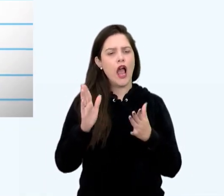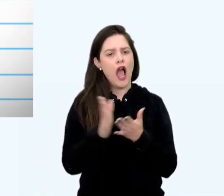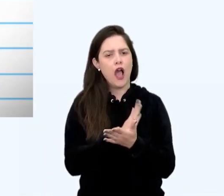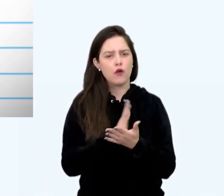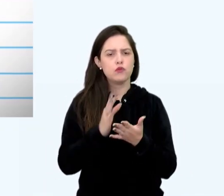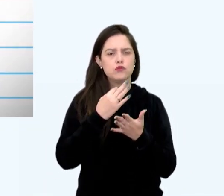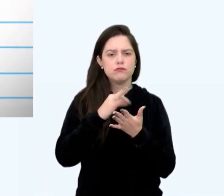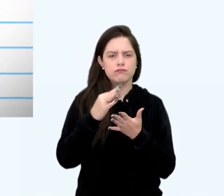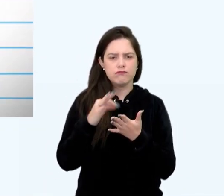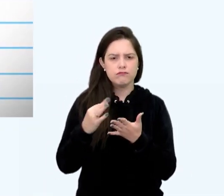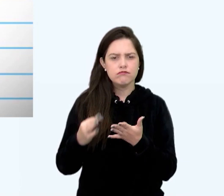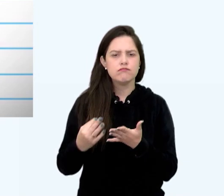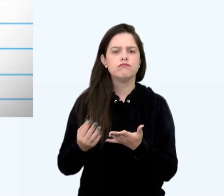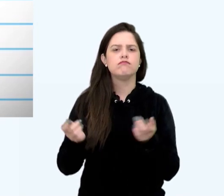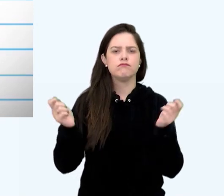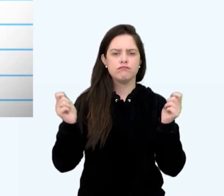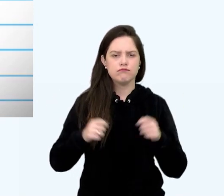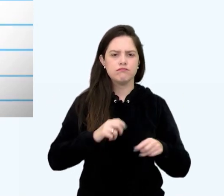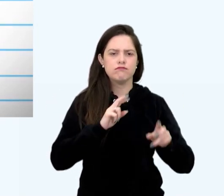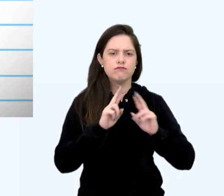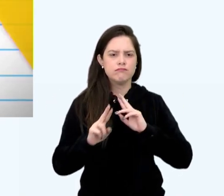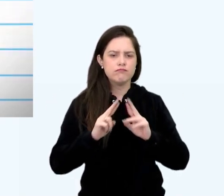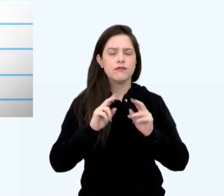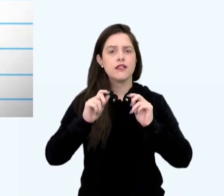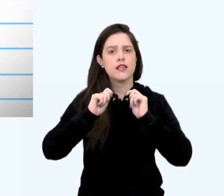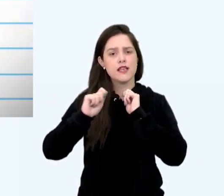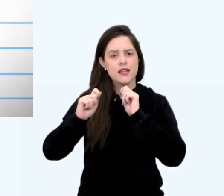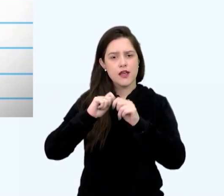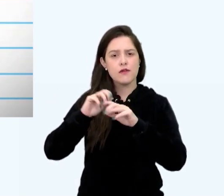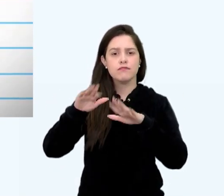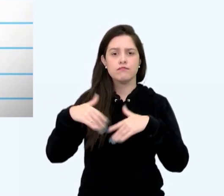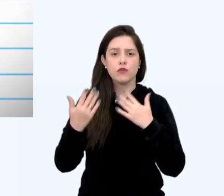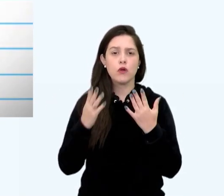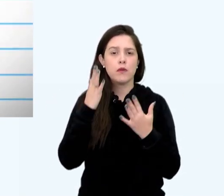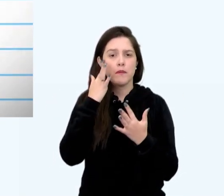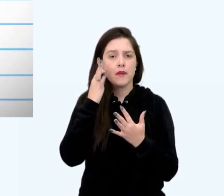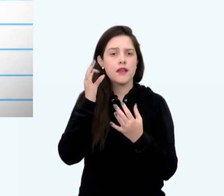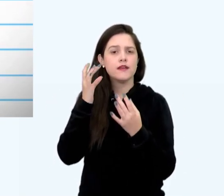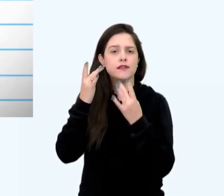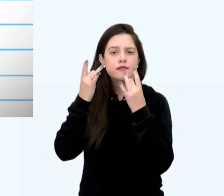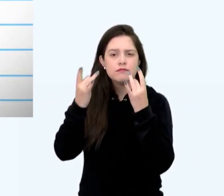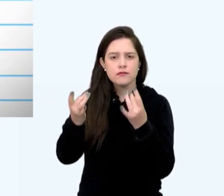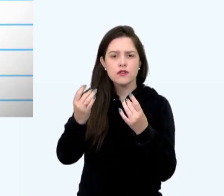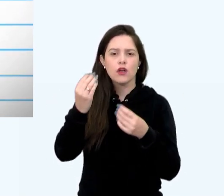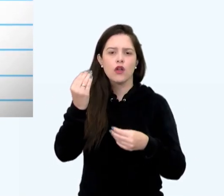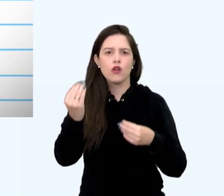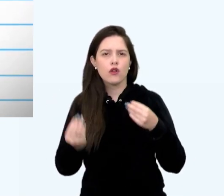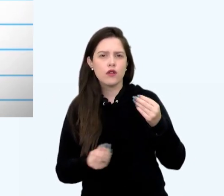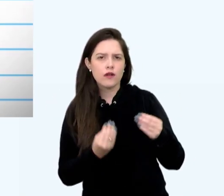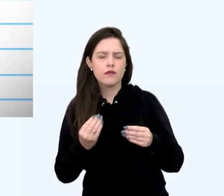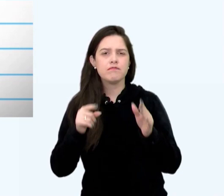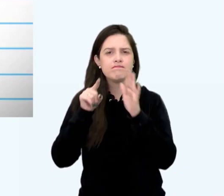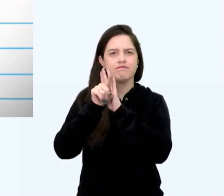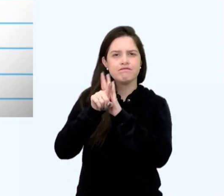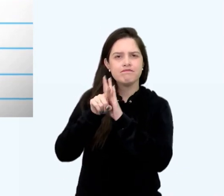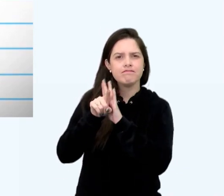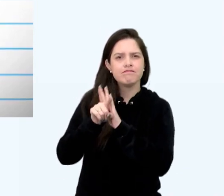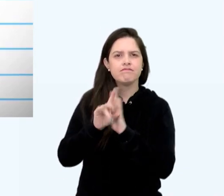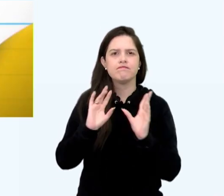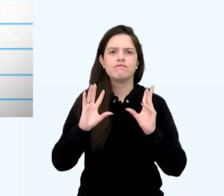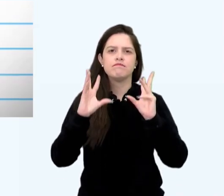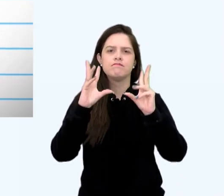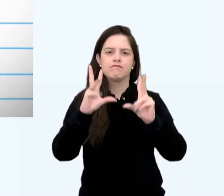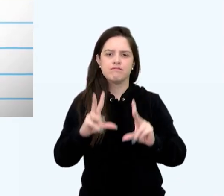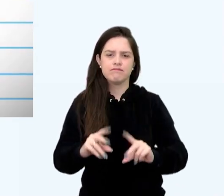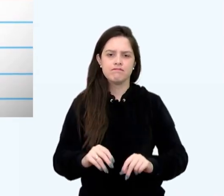as residências e realizar a entrevista de forma presencial ou agendar por telefone. A pesquisa à distância traz